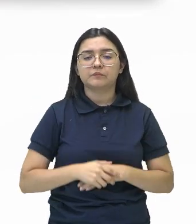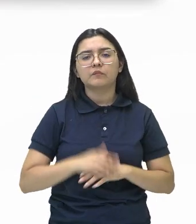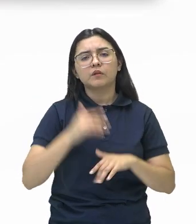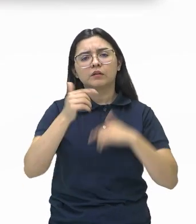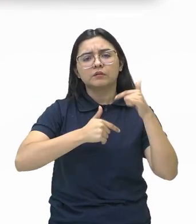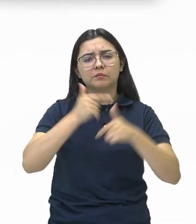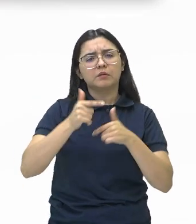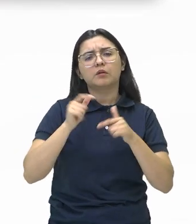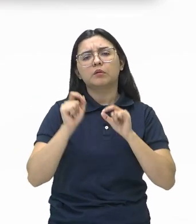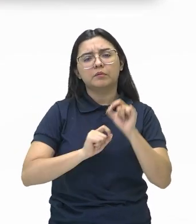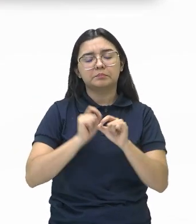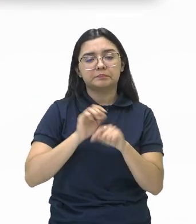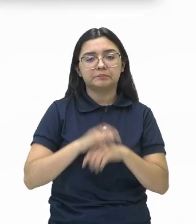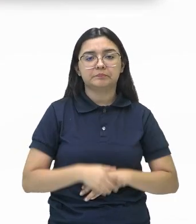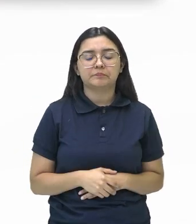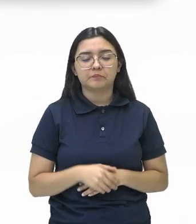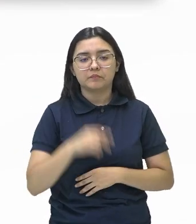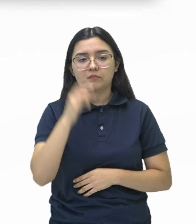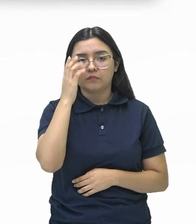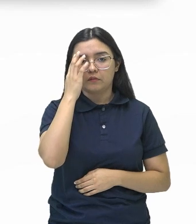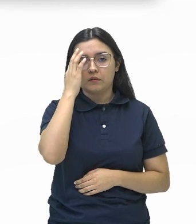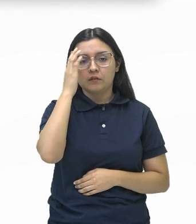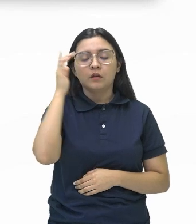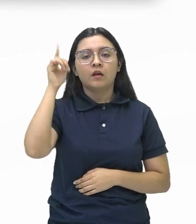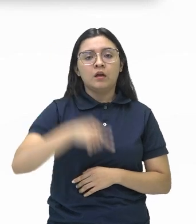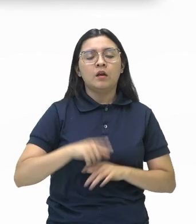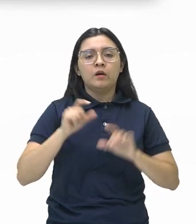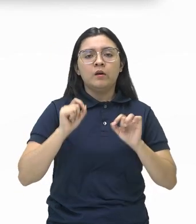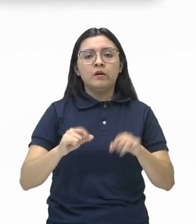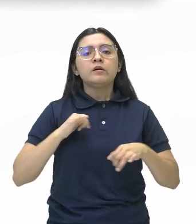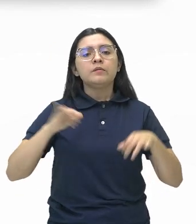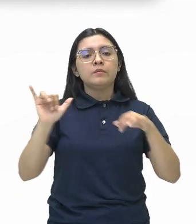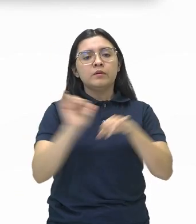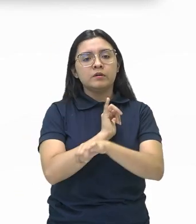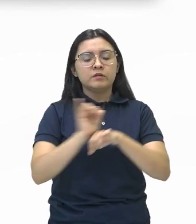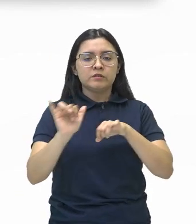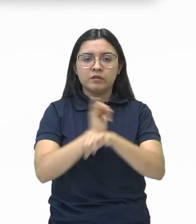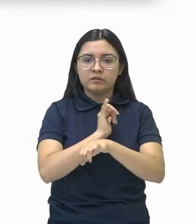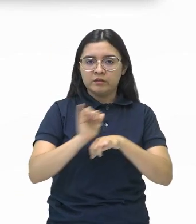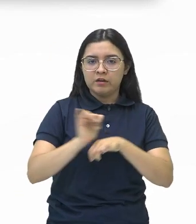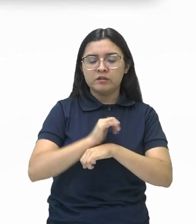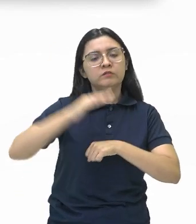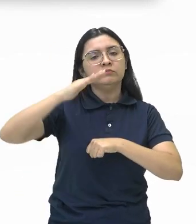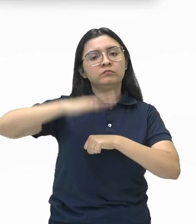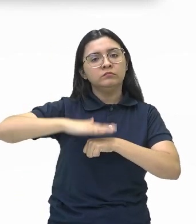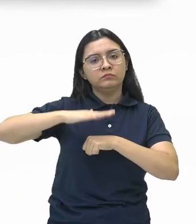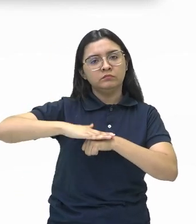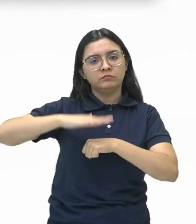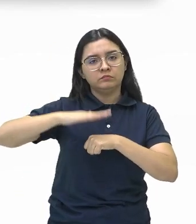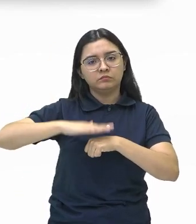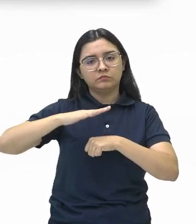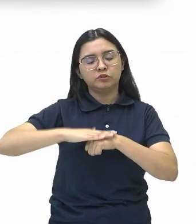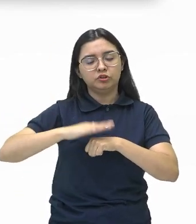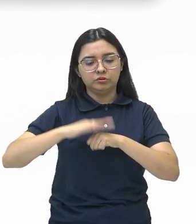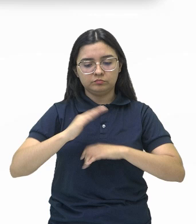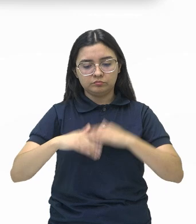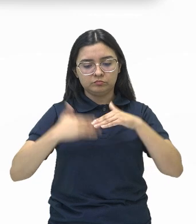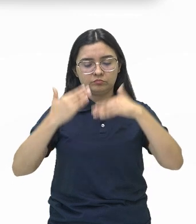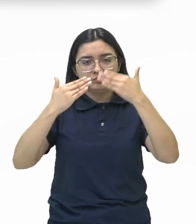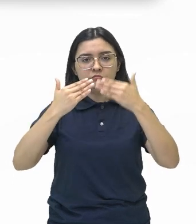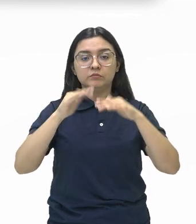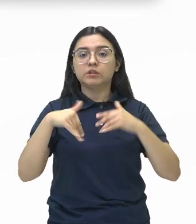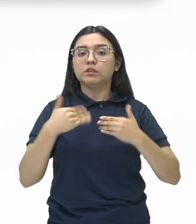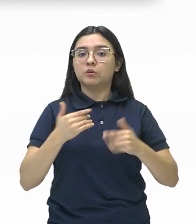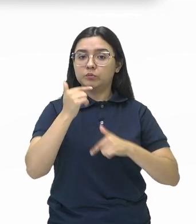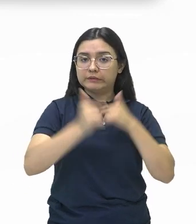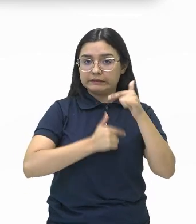falando, ele é um meio de autoconstrução individual. Então, o trabalho